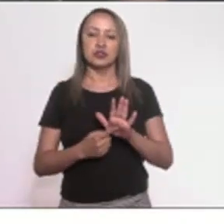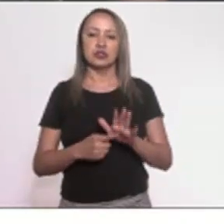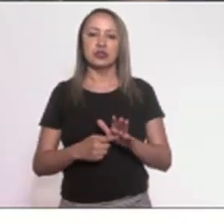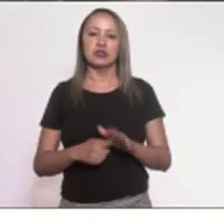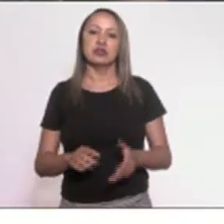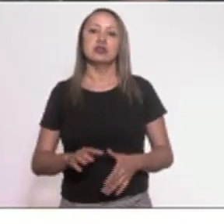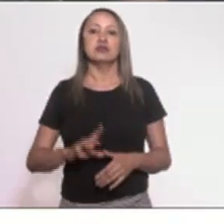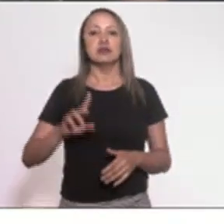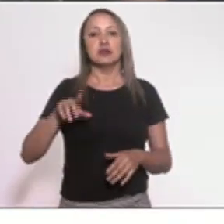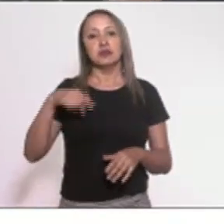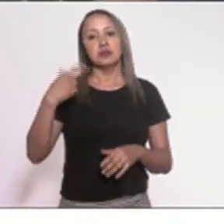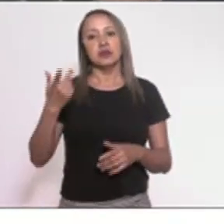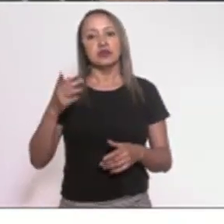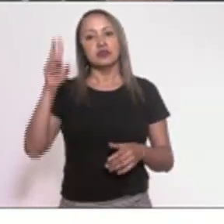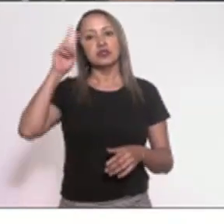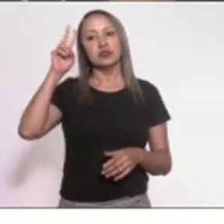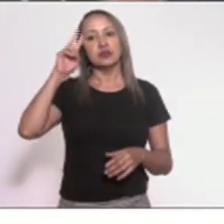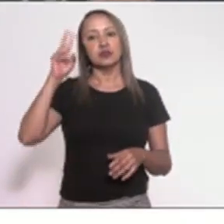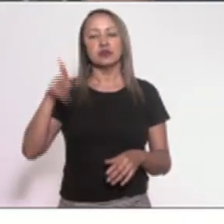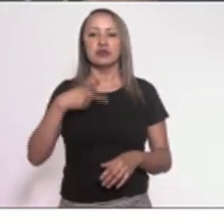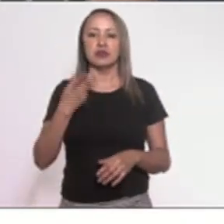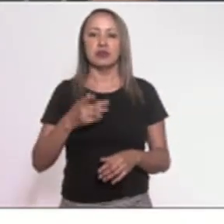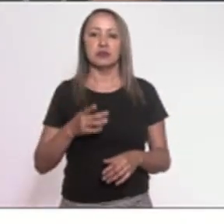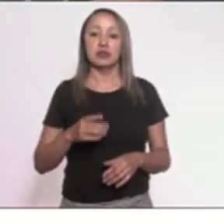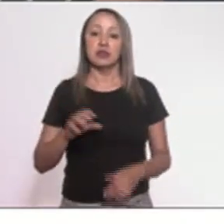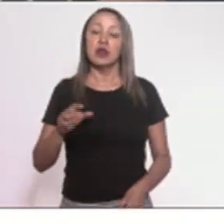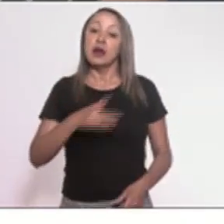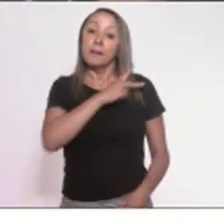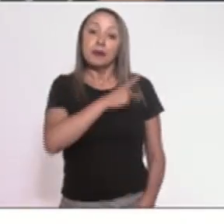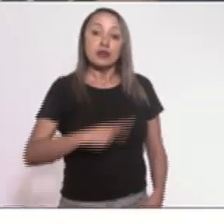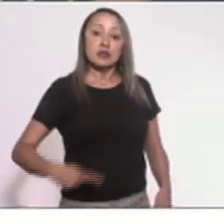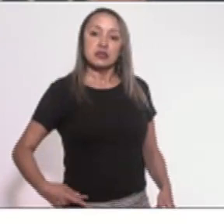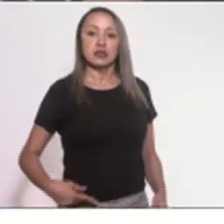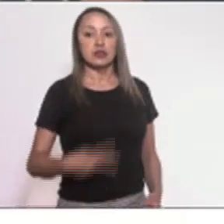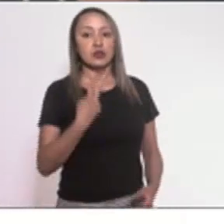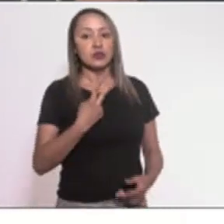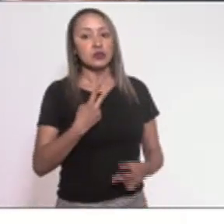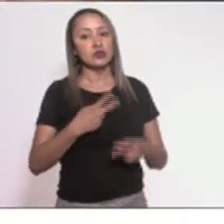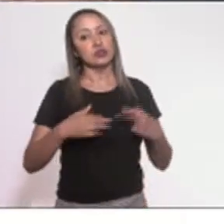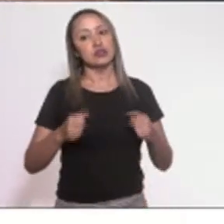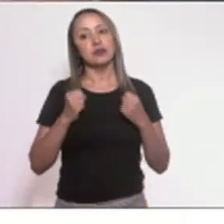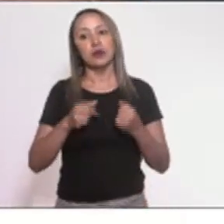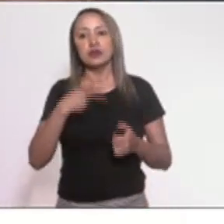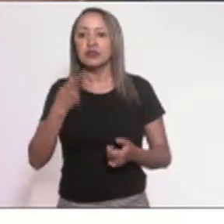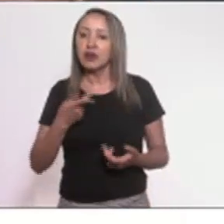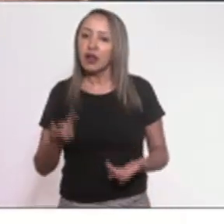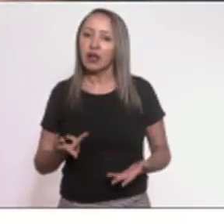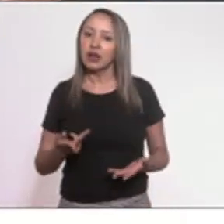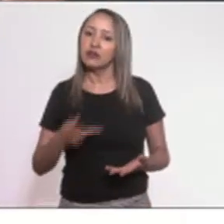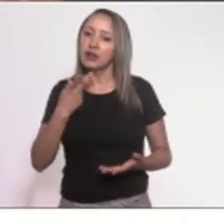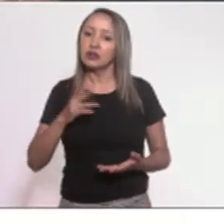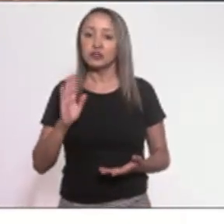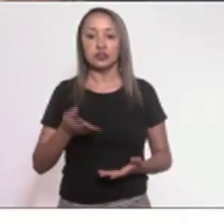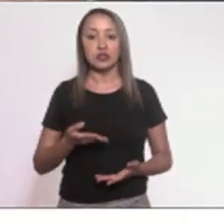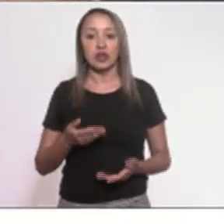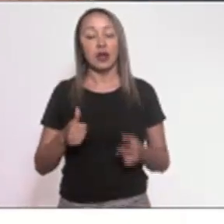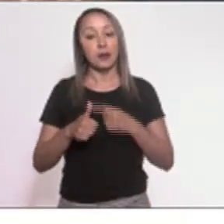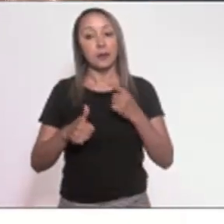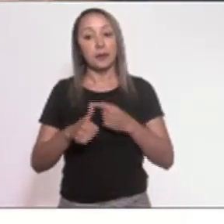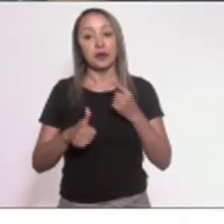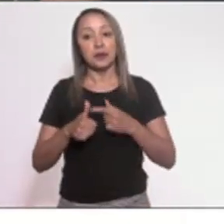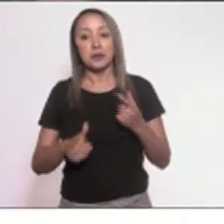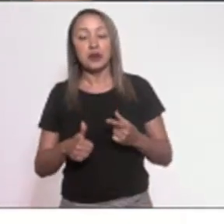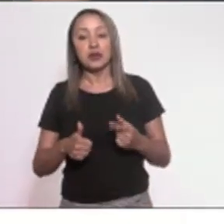quarta ou quinta. Essa é a saída. Do contrário... Senhor presidente, nós temos duas saídas regimentais que foram colocadas à Vossa Excelência. A primeira, os autores